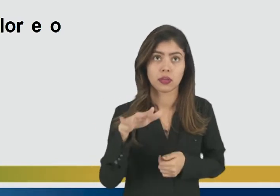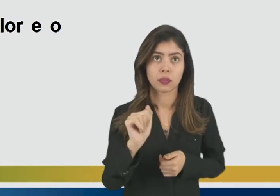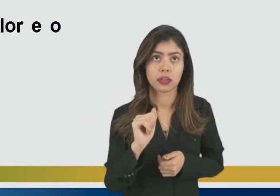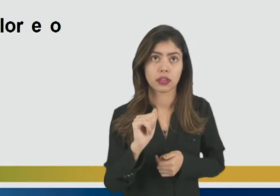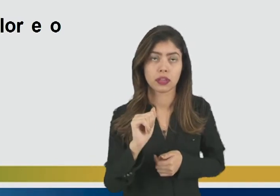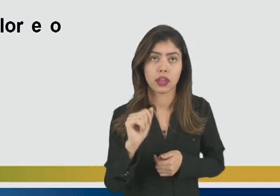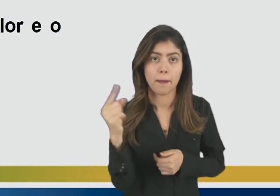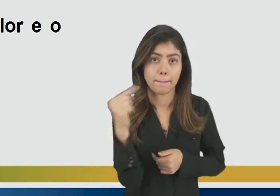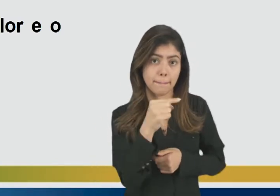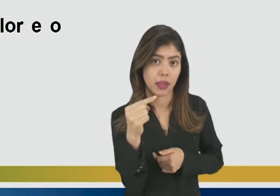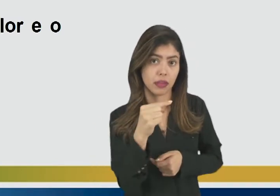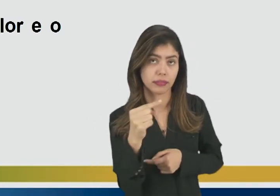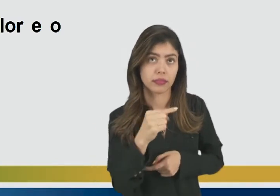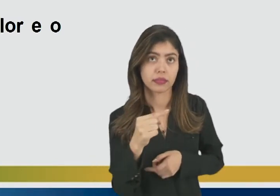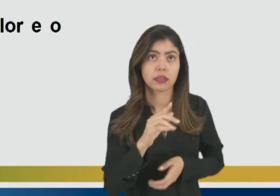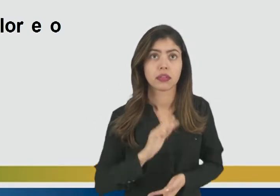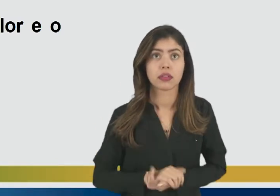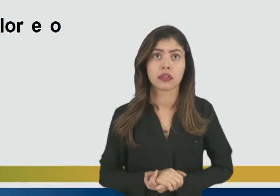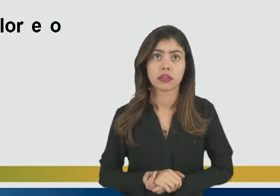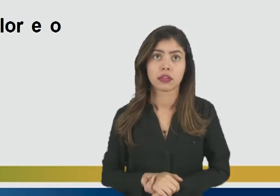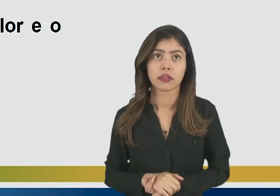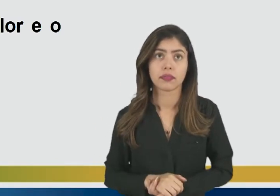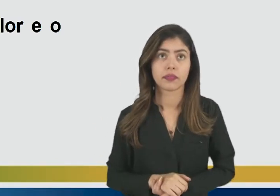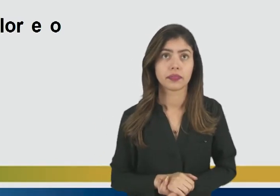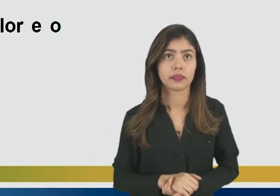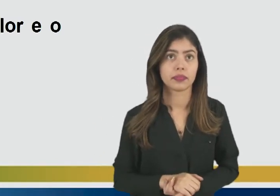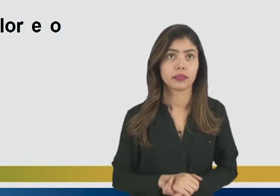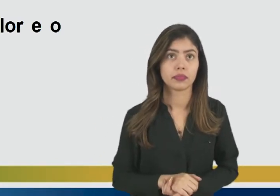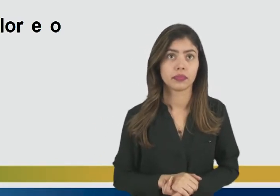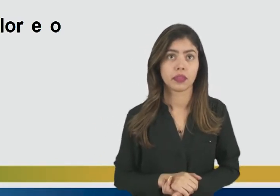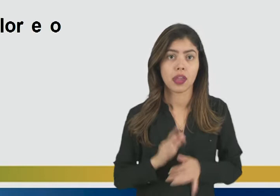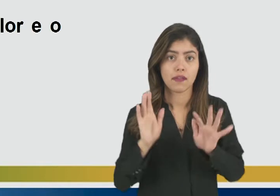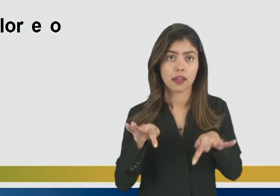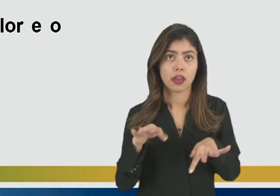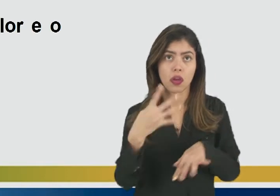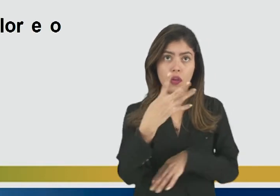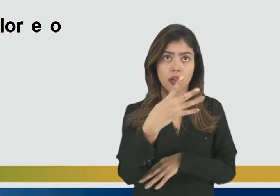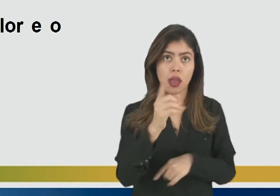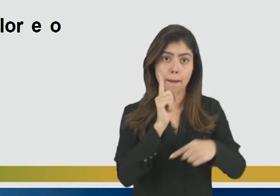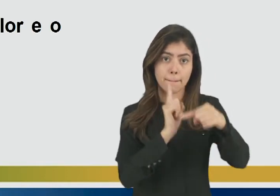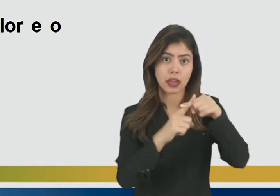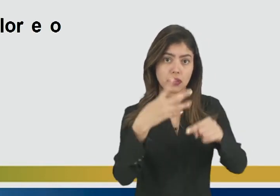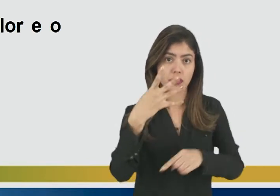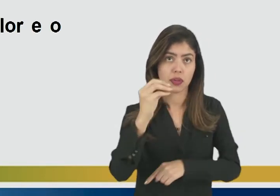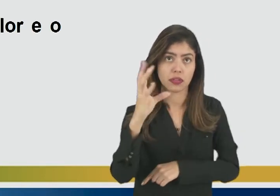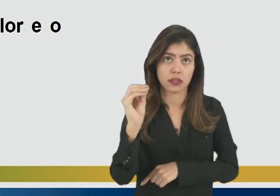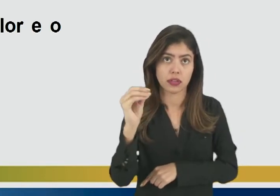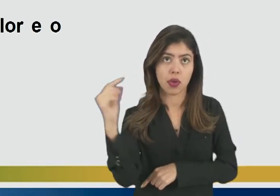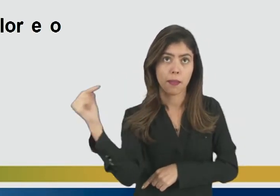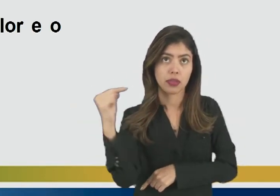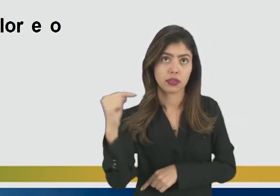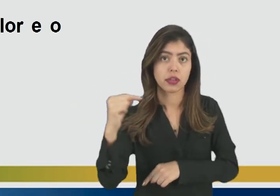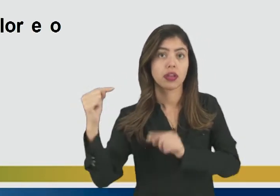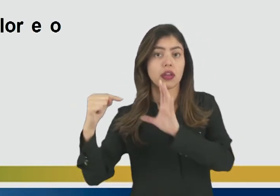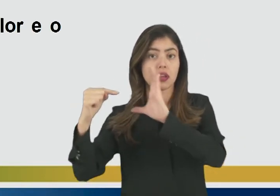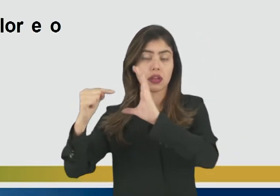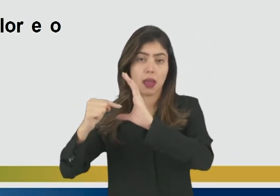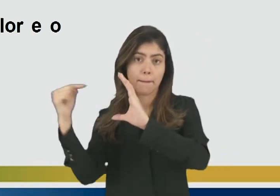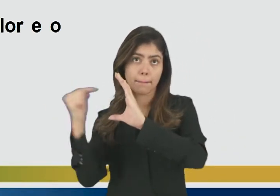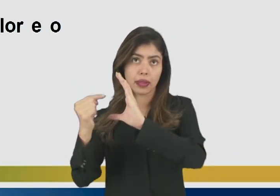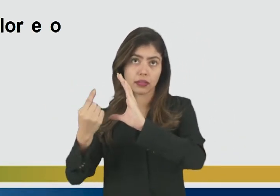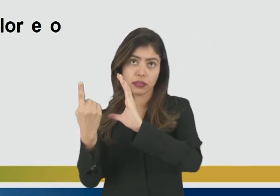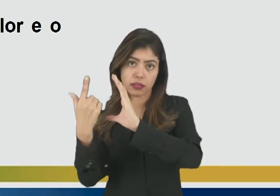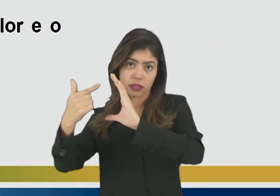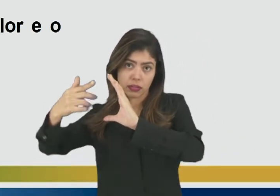produtos menos a entalpia do reagente, entalpia final, entalpia do produto mais 400, menos a entalpia do reagente,